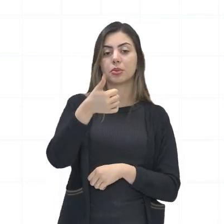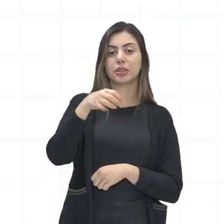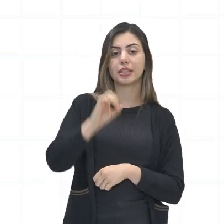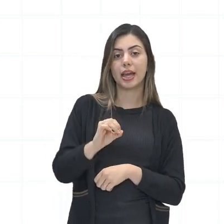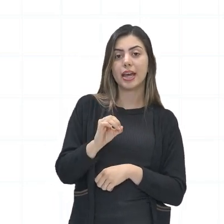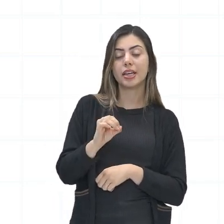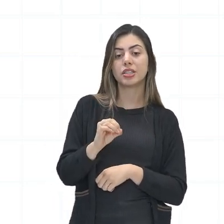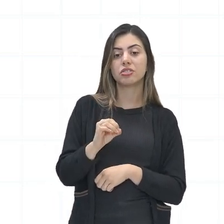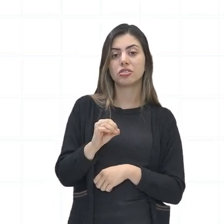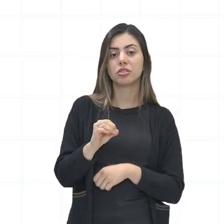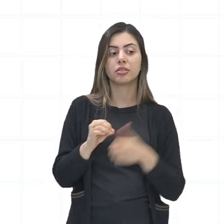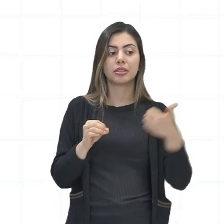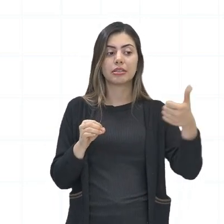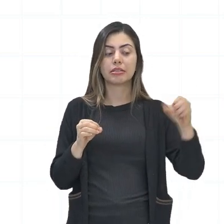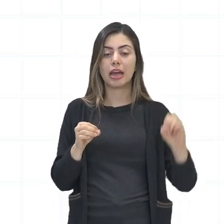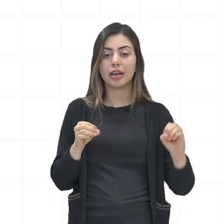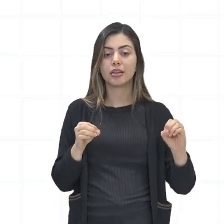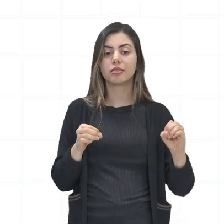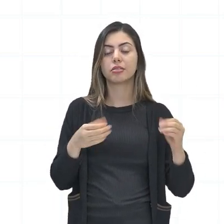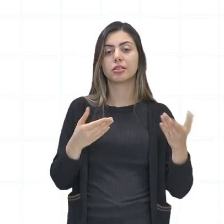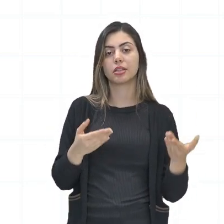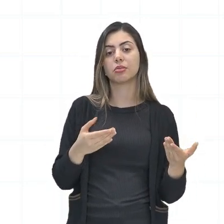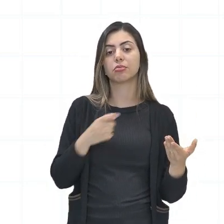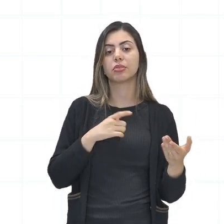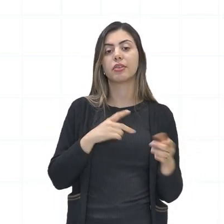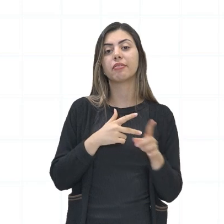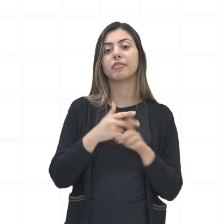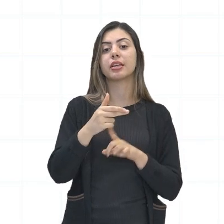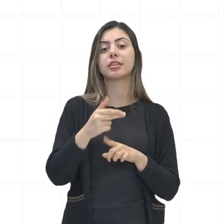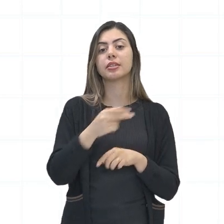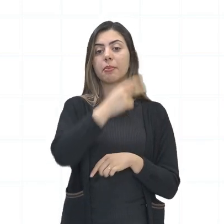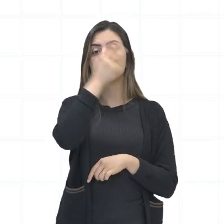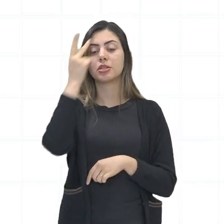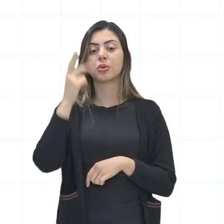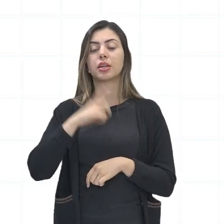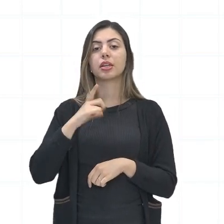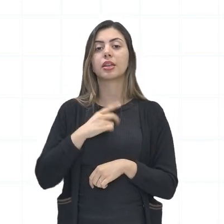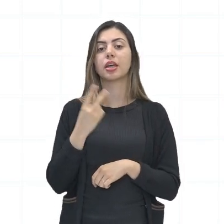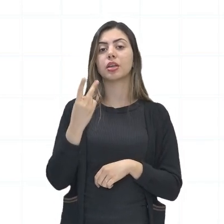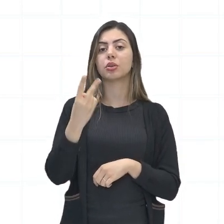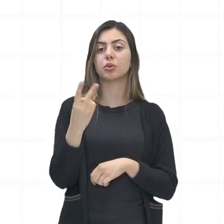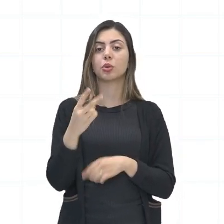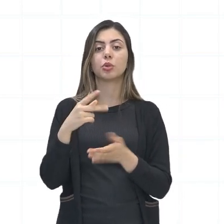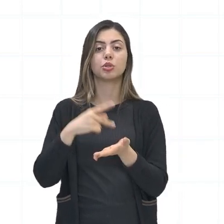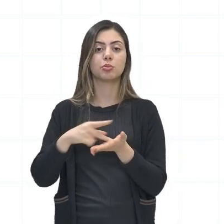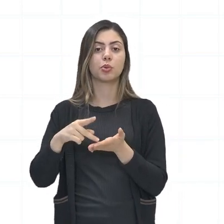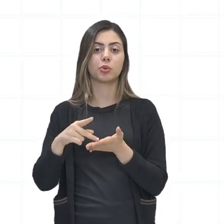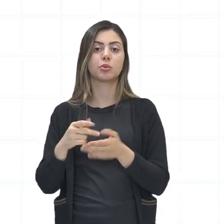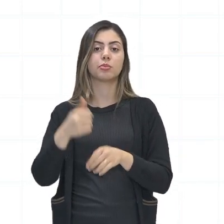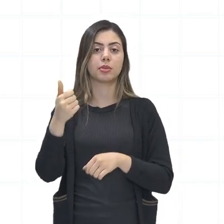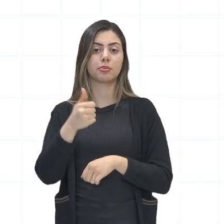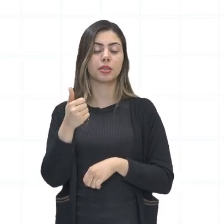quem obter primeiro uma diferença de 2 pontos. Tá?